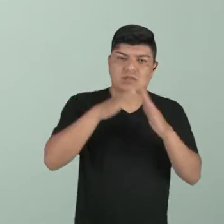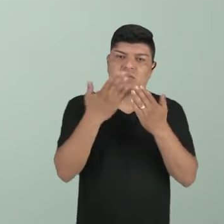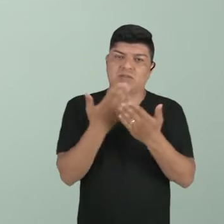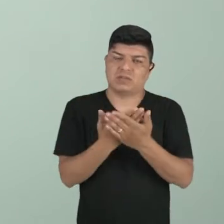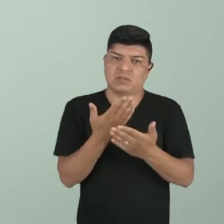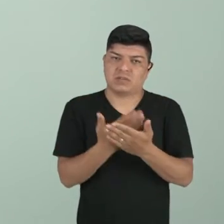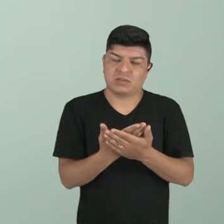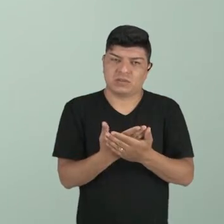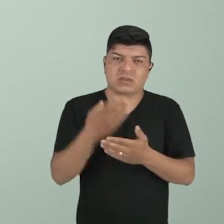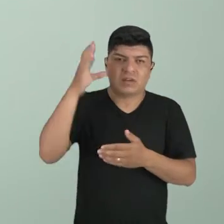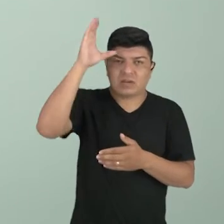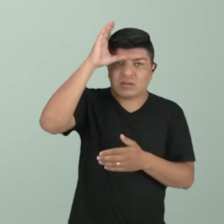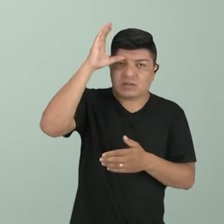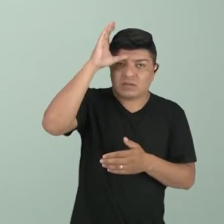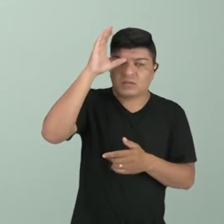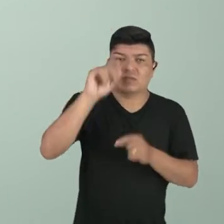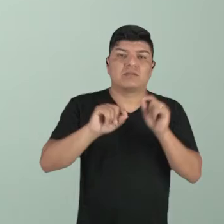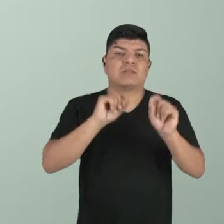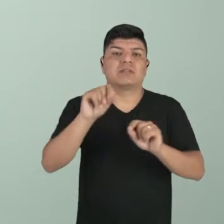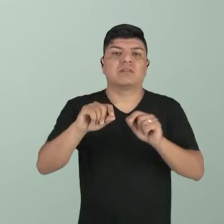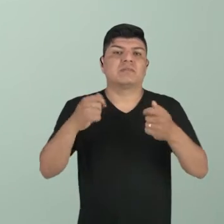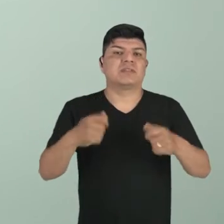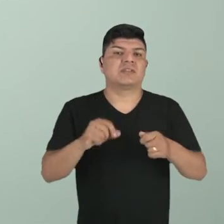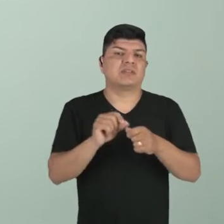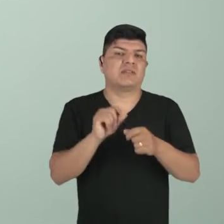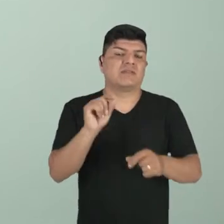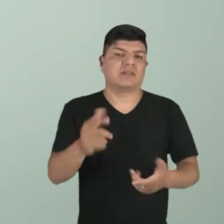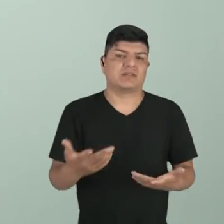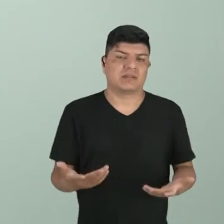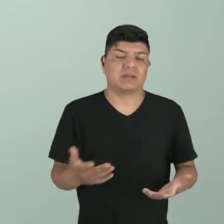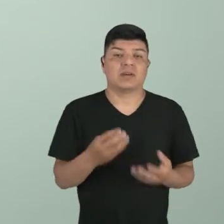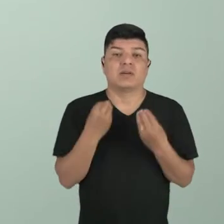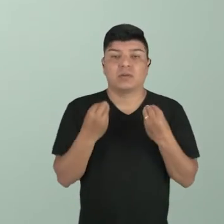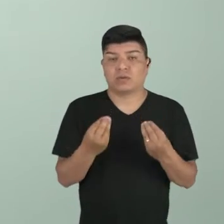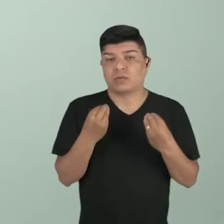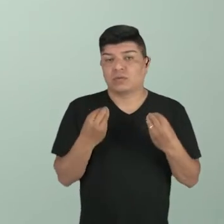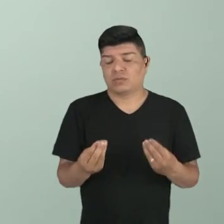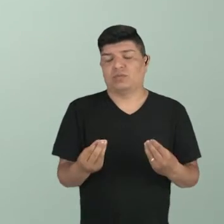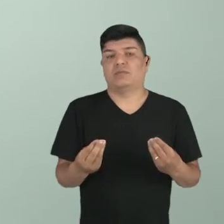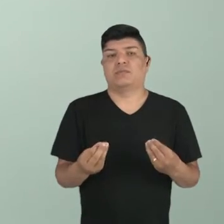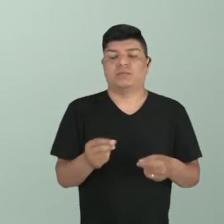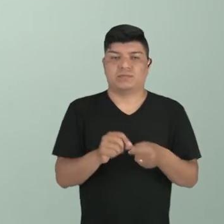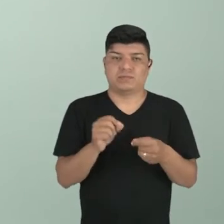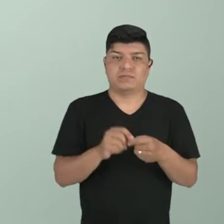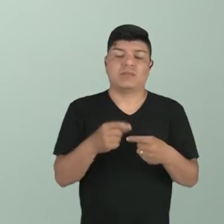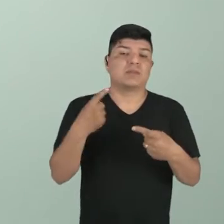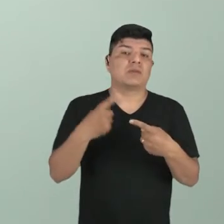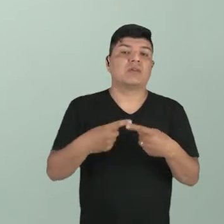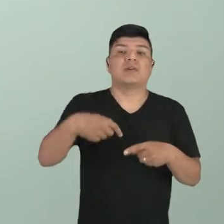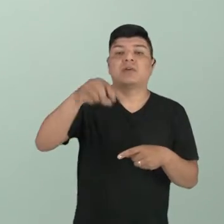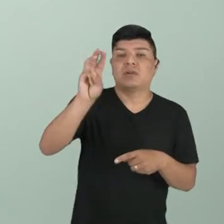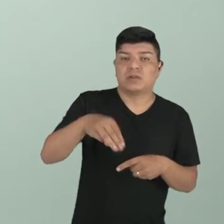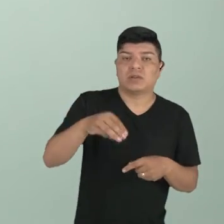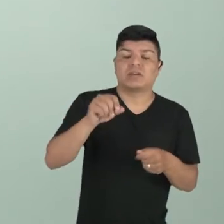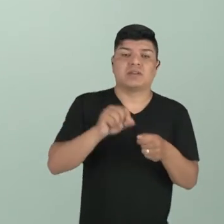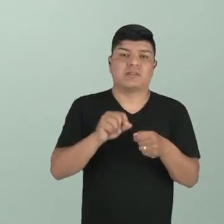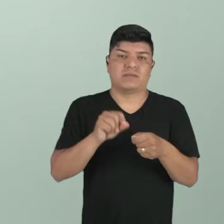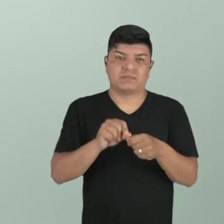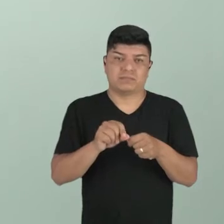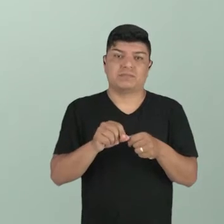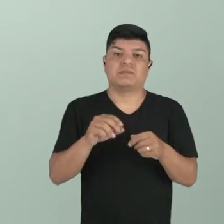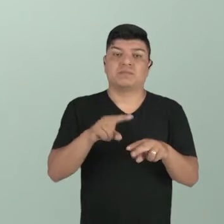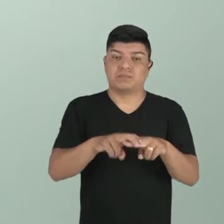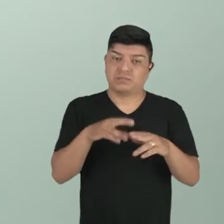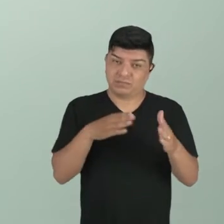precisam conscientizar o que precisa ser feito, como vai ser feito e por quem vai ser feito. Isso